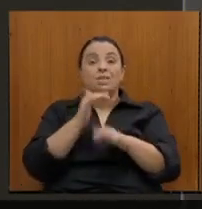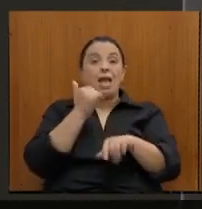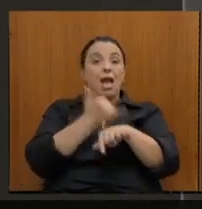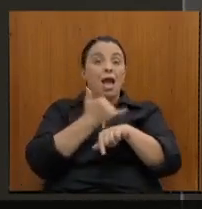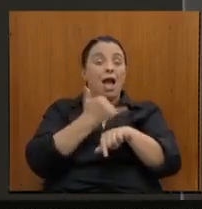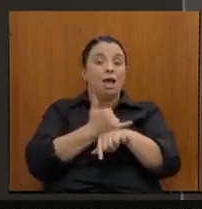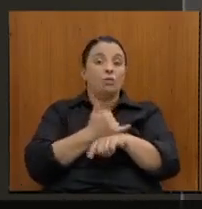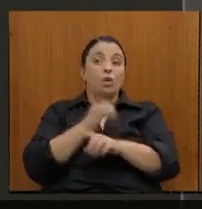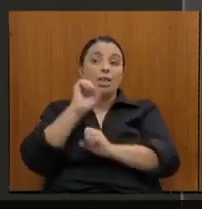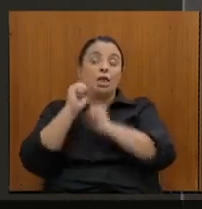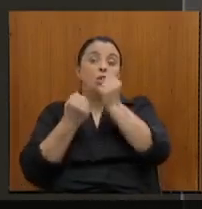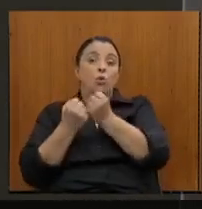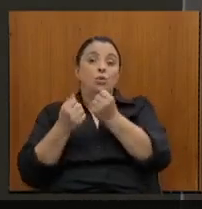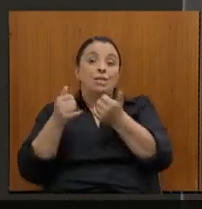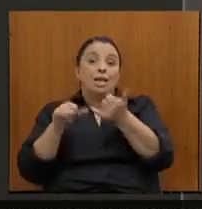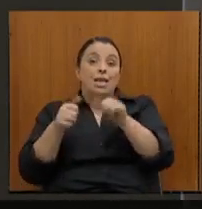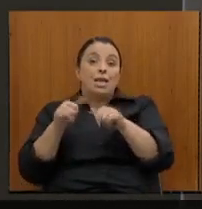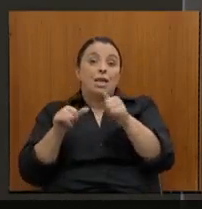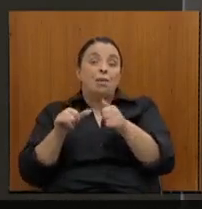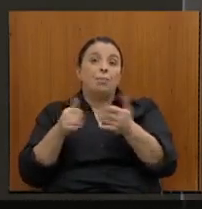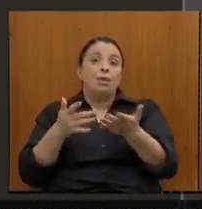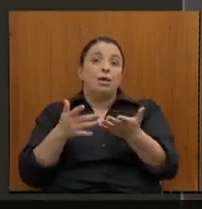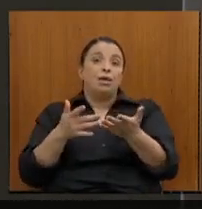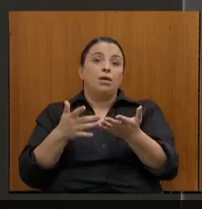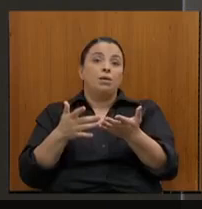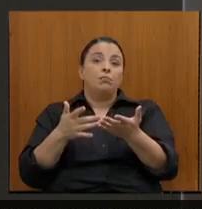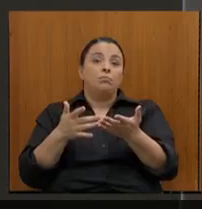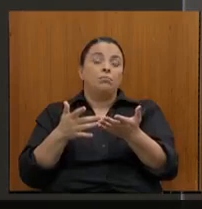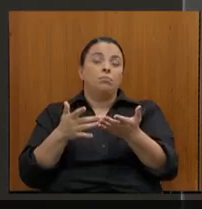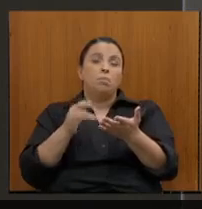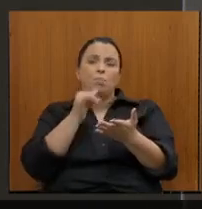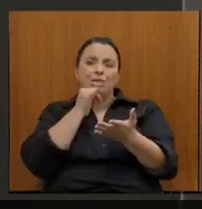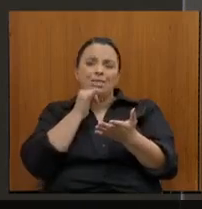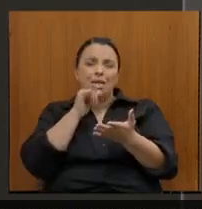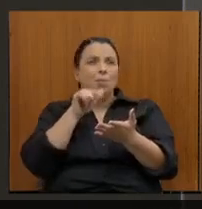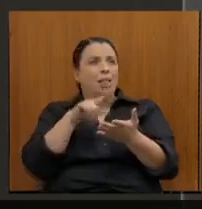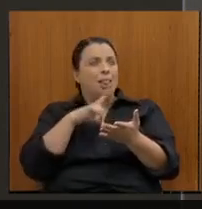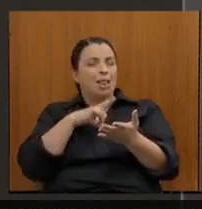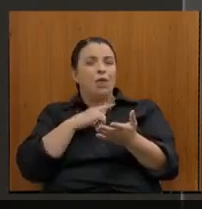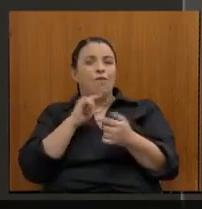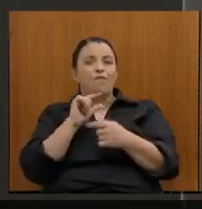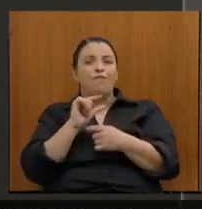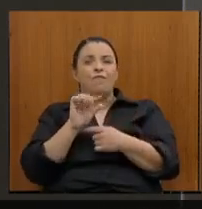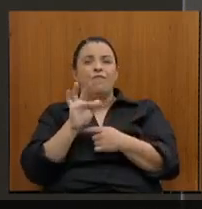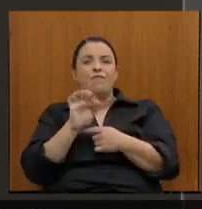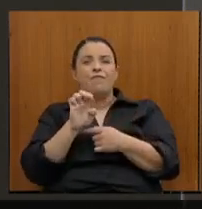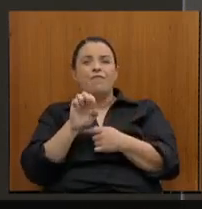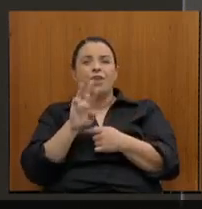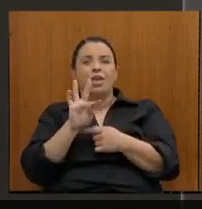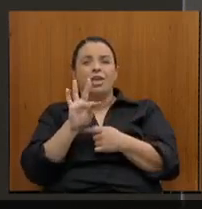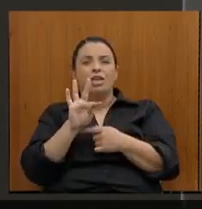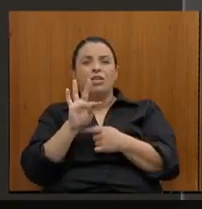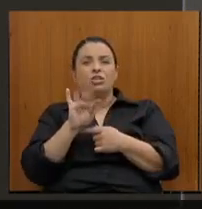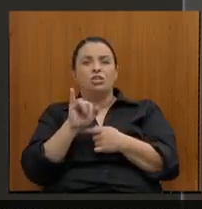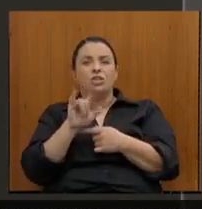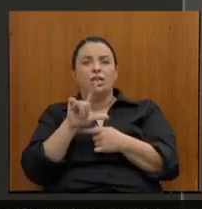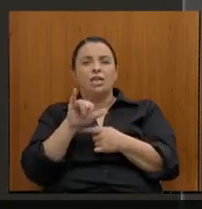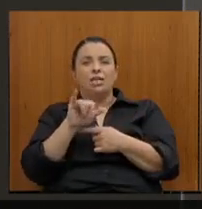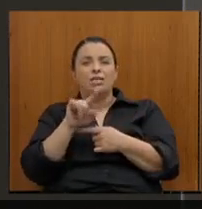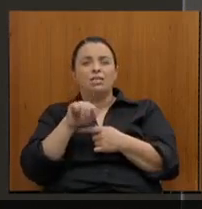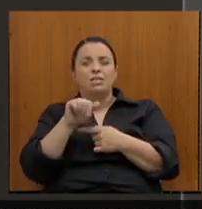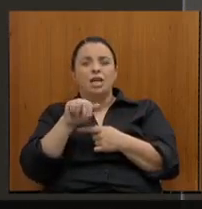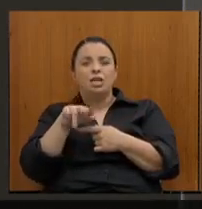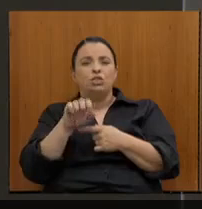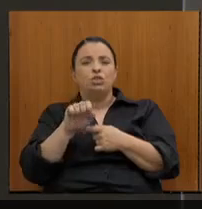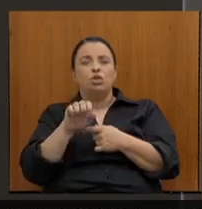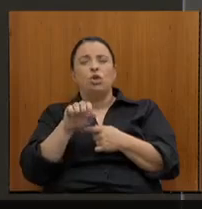aqui o fertilizante produzido é puro por uma componentes